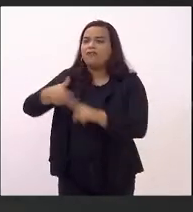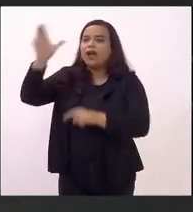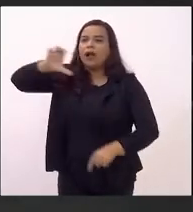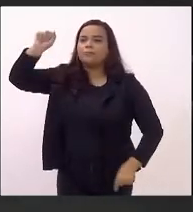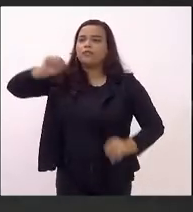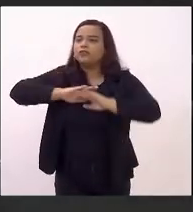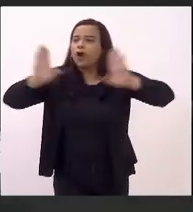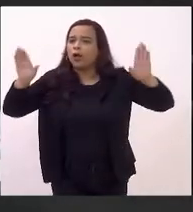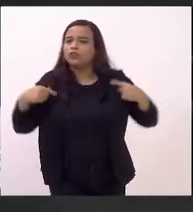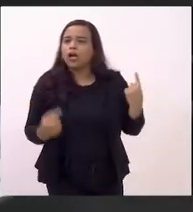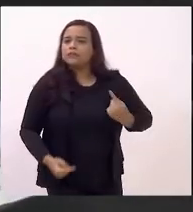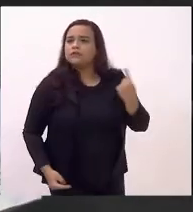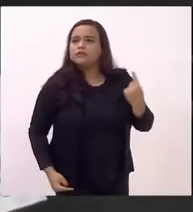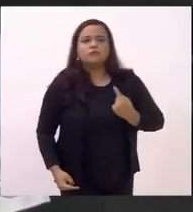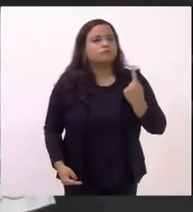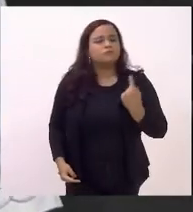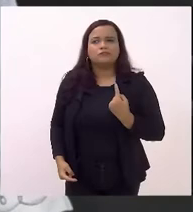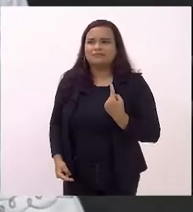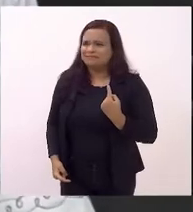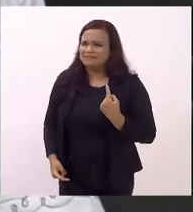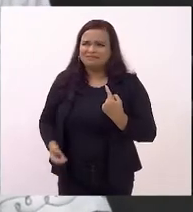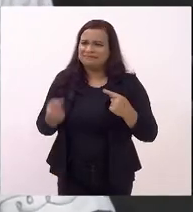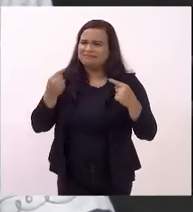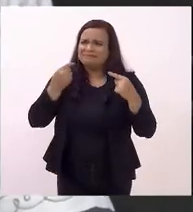só. Isso não tem sentido na vida.